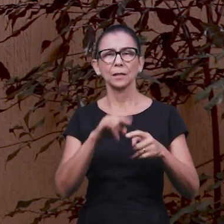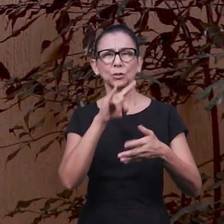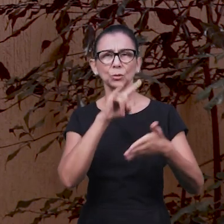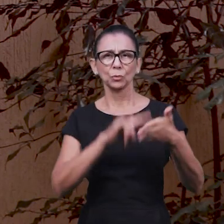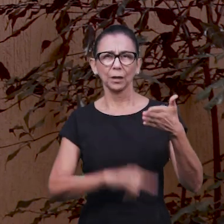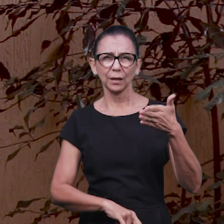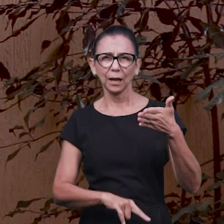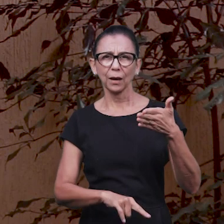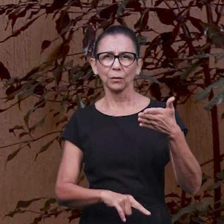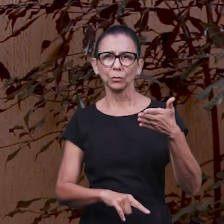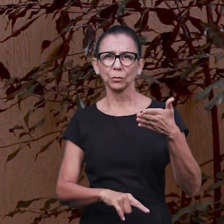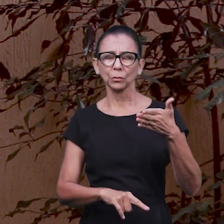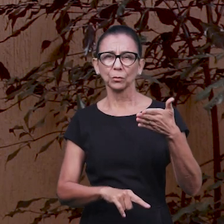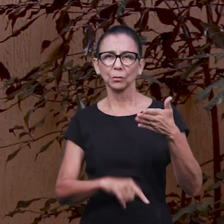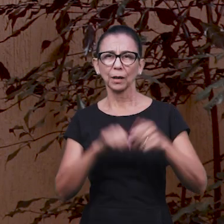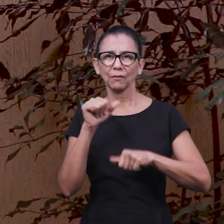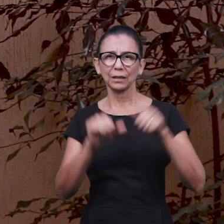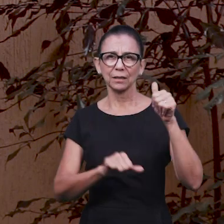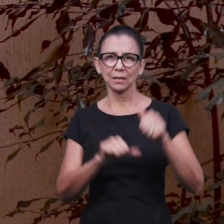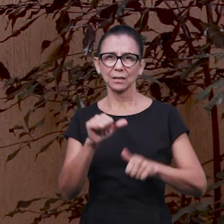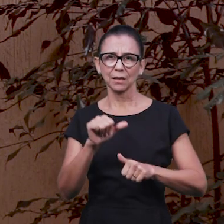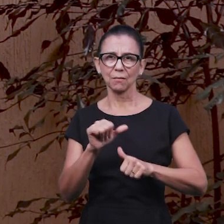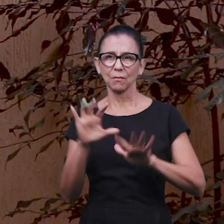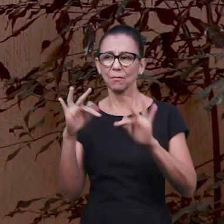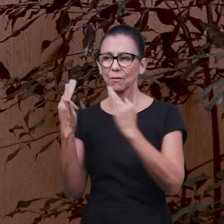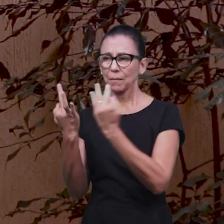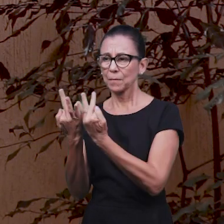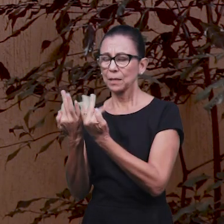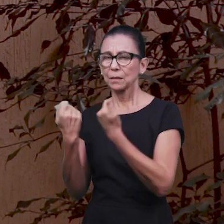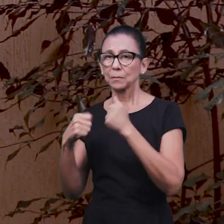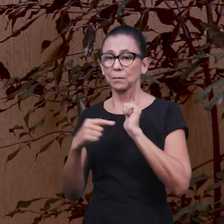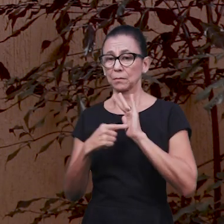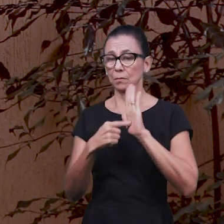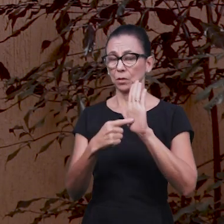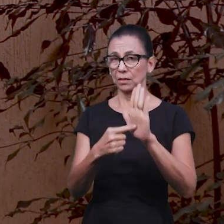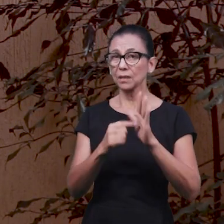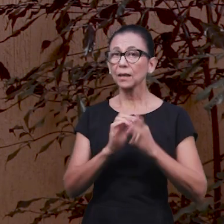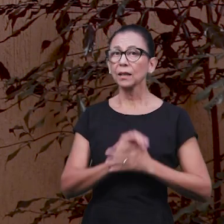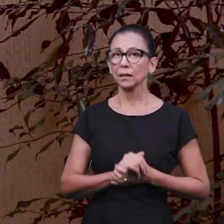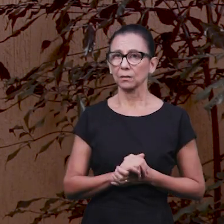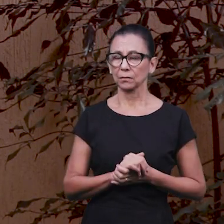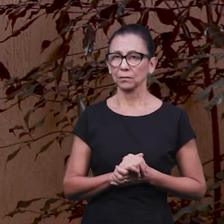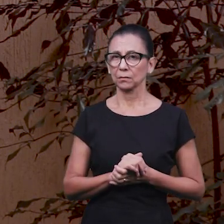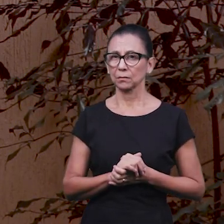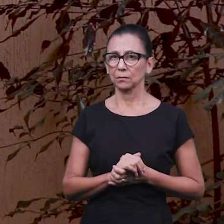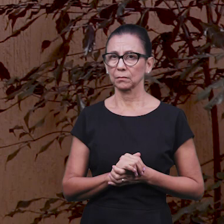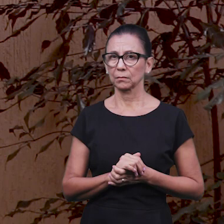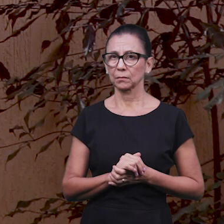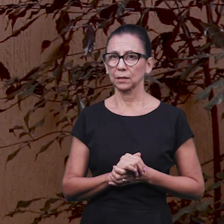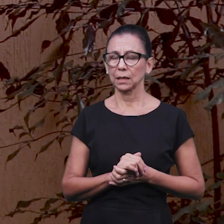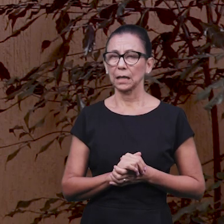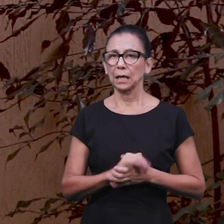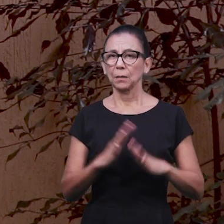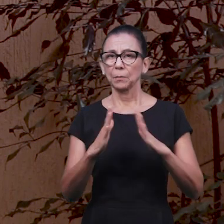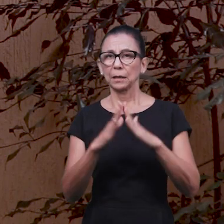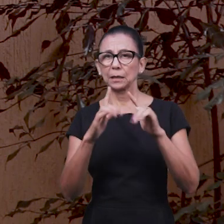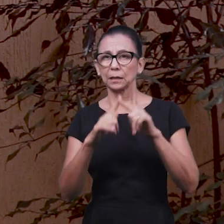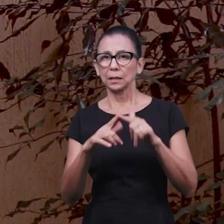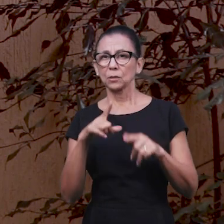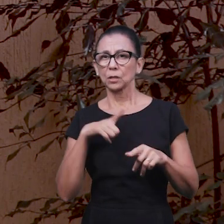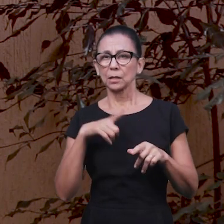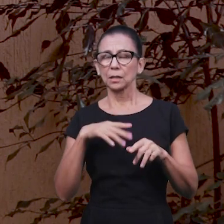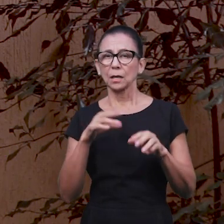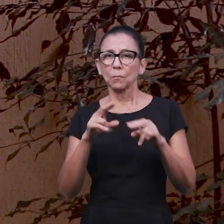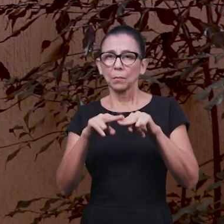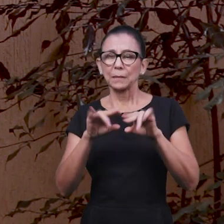precisa apresentar o diagnóstico médico para que a igreja possa fazer algum atendimento mais